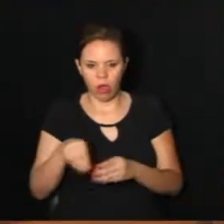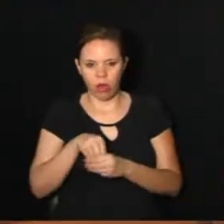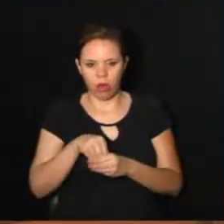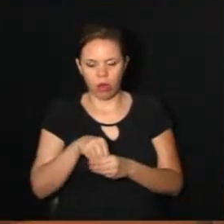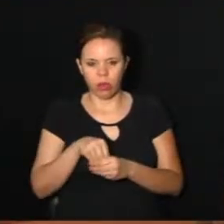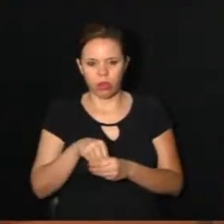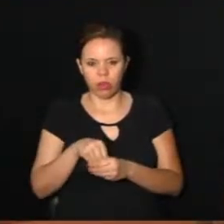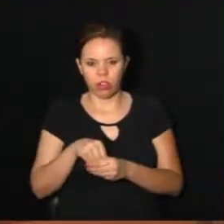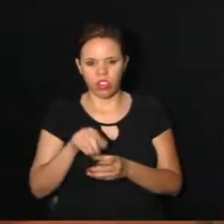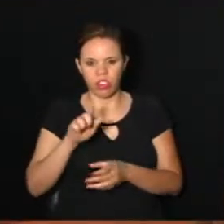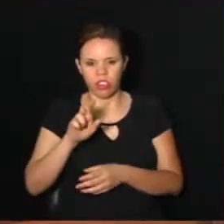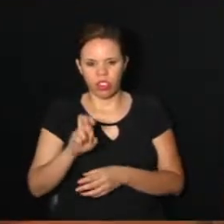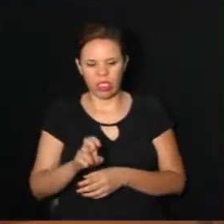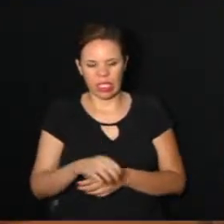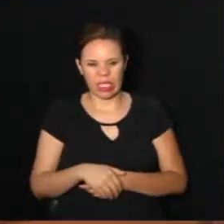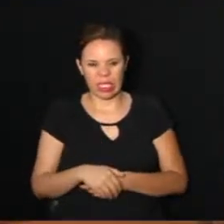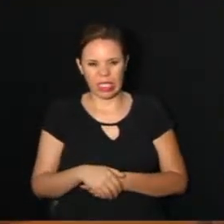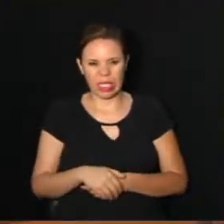GESIM, né,